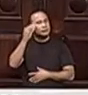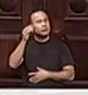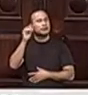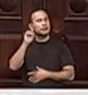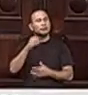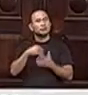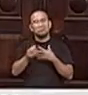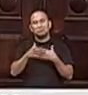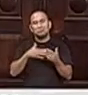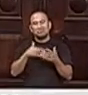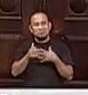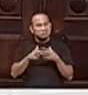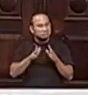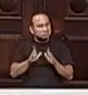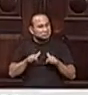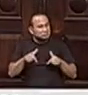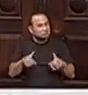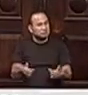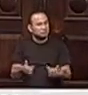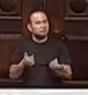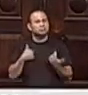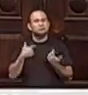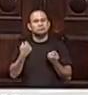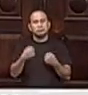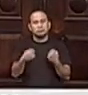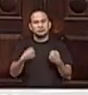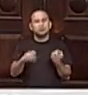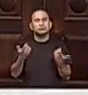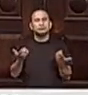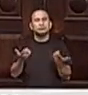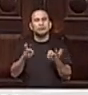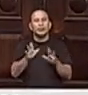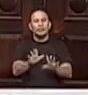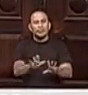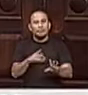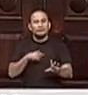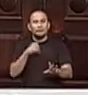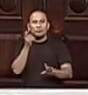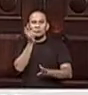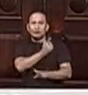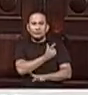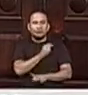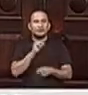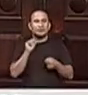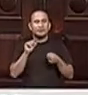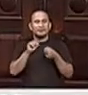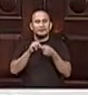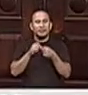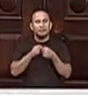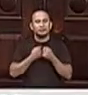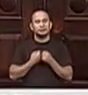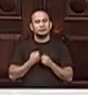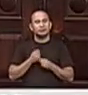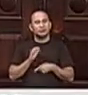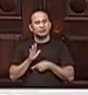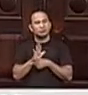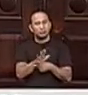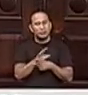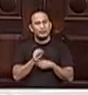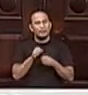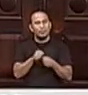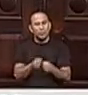que qualquer ação necessária, mas que alcance quem fez a contribuição, possa